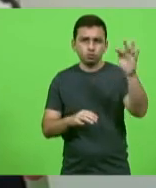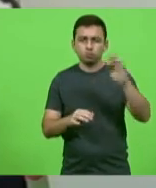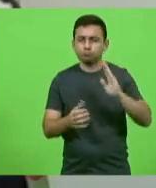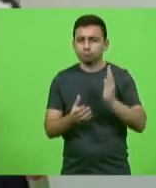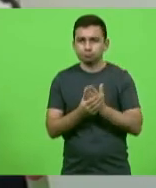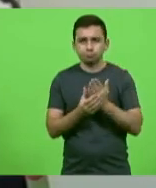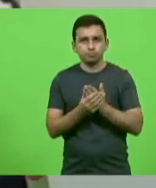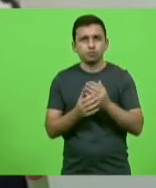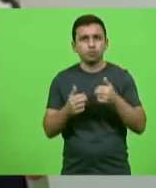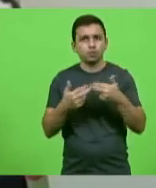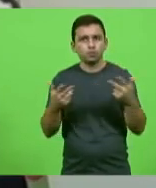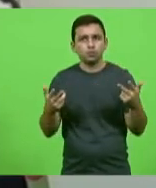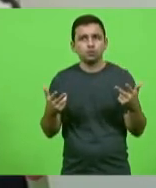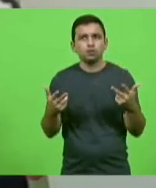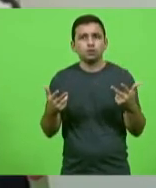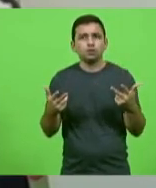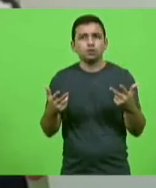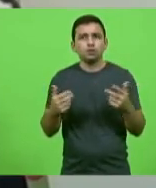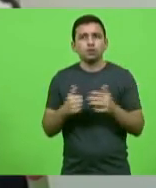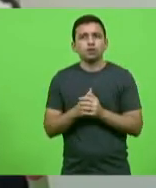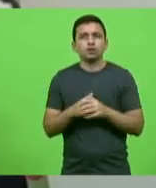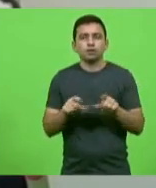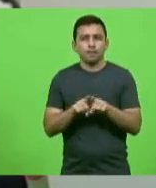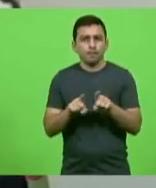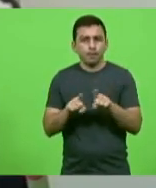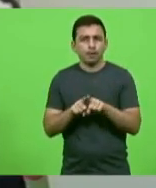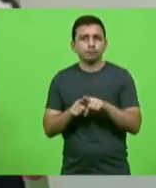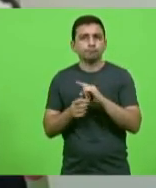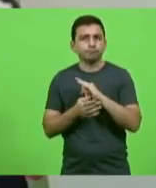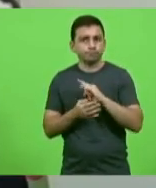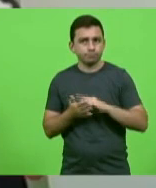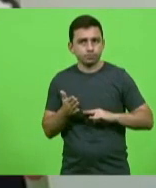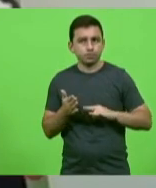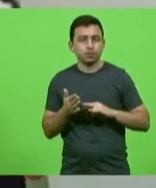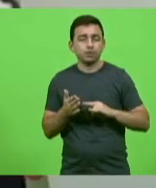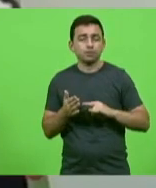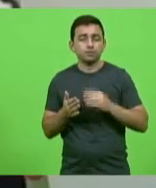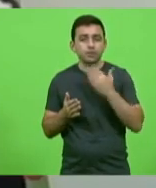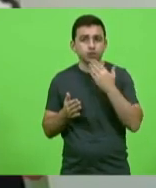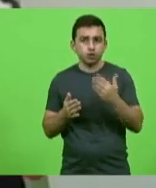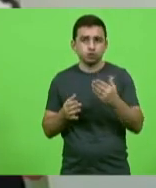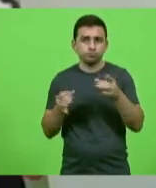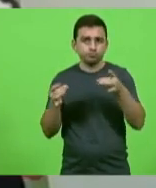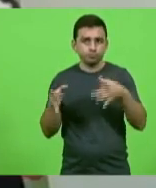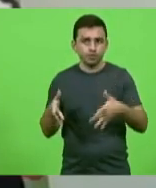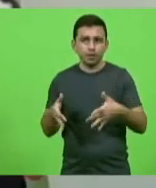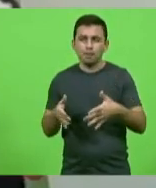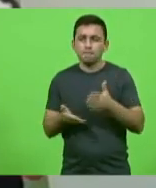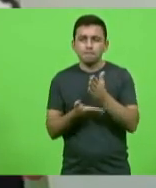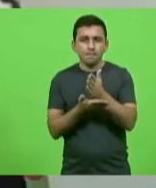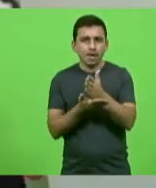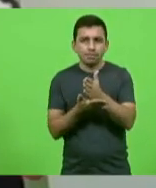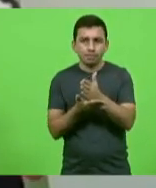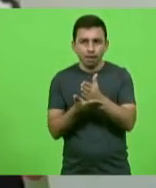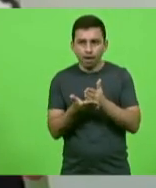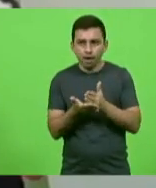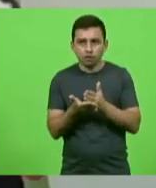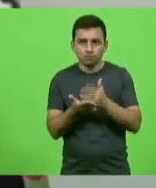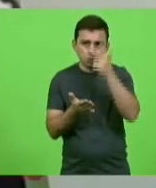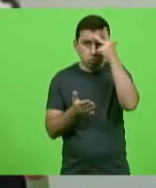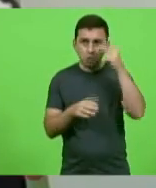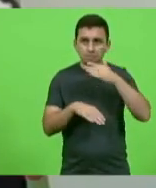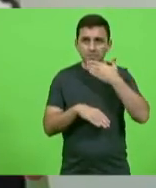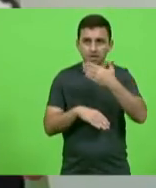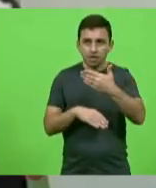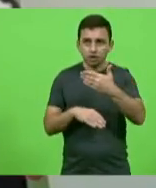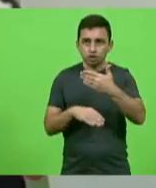atos processuais ou alternativamente pela homologação de sua desistência quase Metade dos autores se retiravam